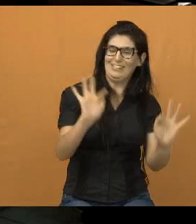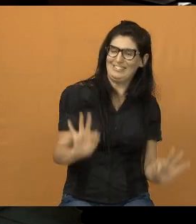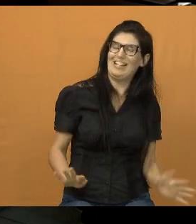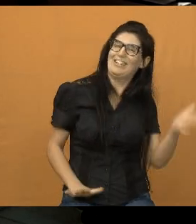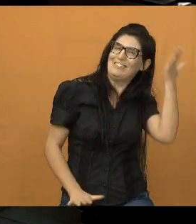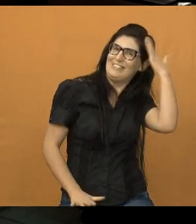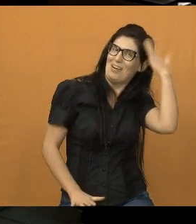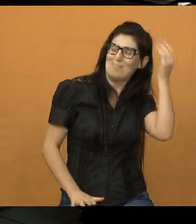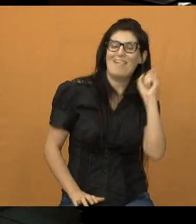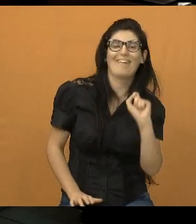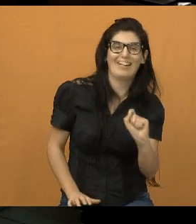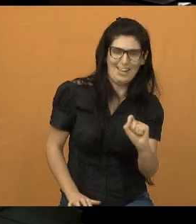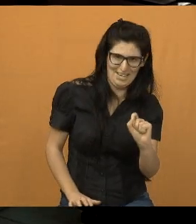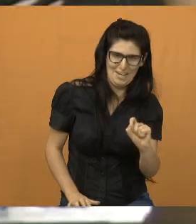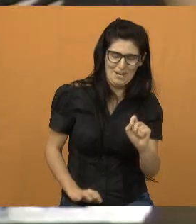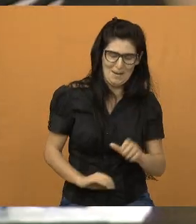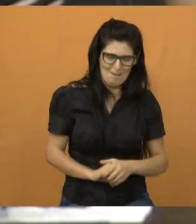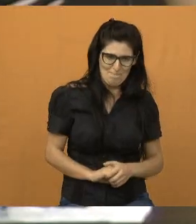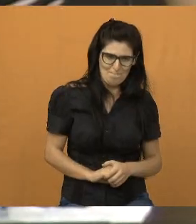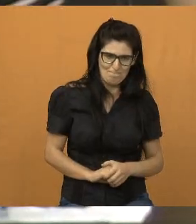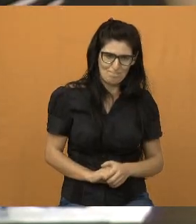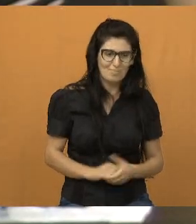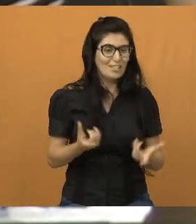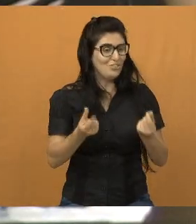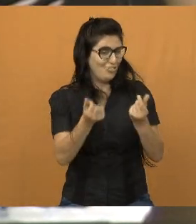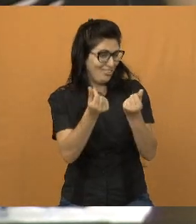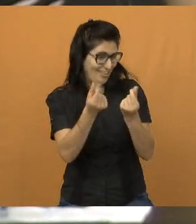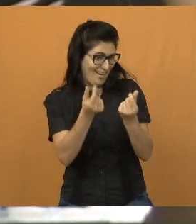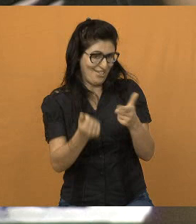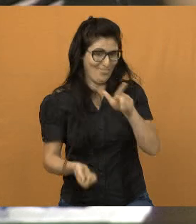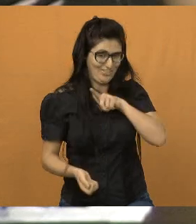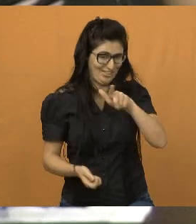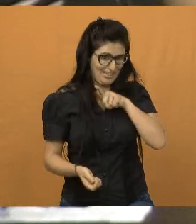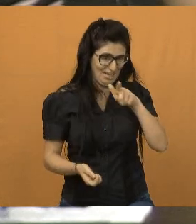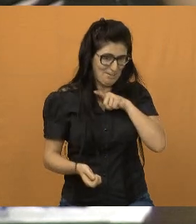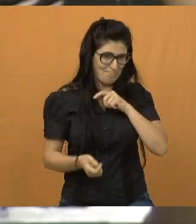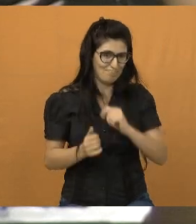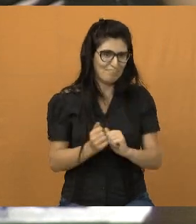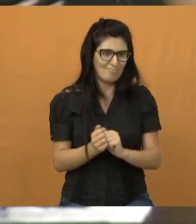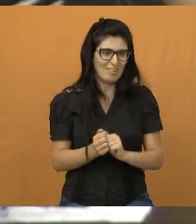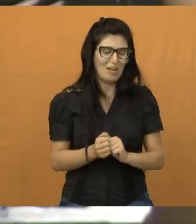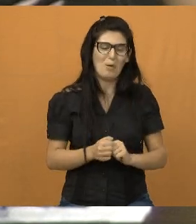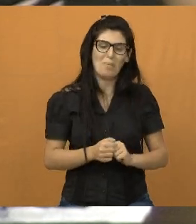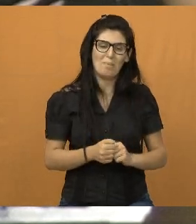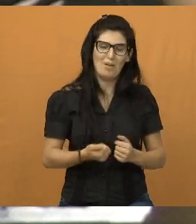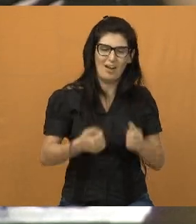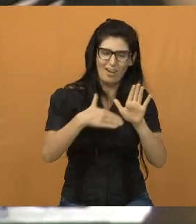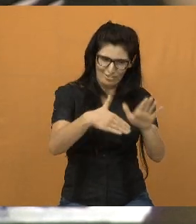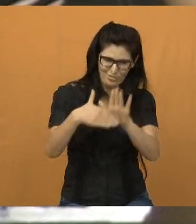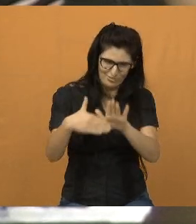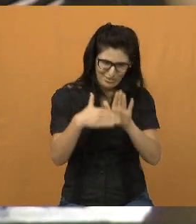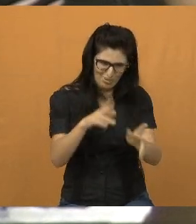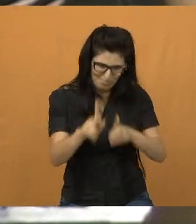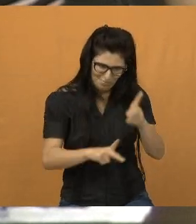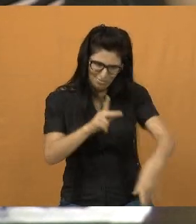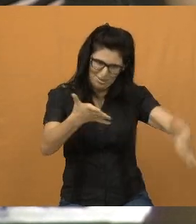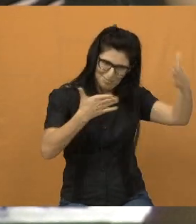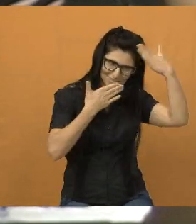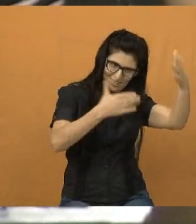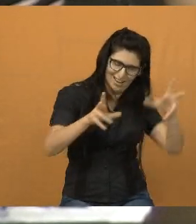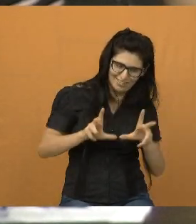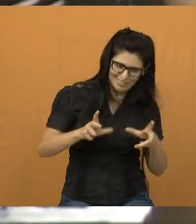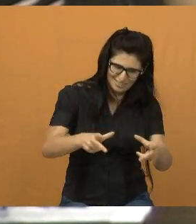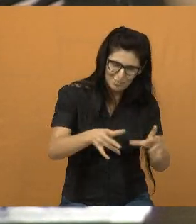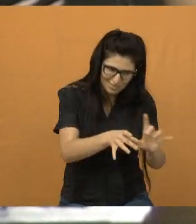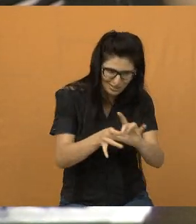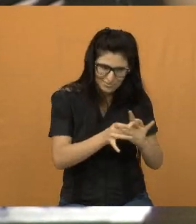teremos disponível aí um dinheiro extra para a gente fazer os mutirões, né? A gente agradece a Câmara de estar junto com a